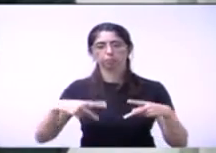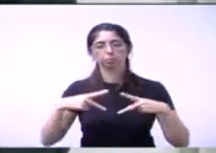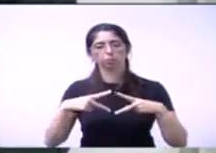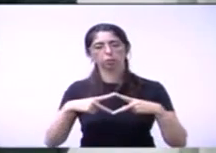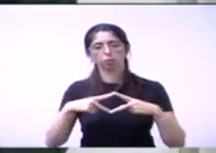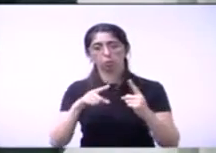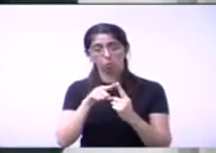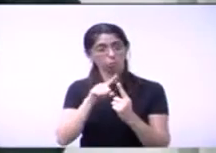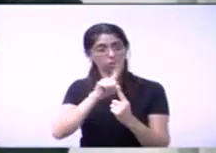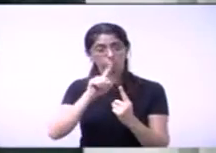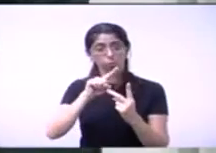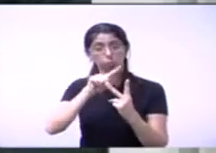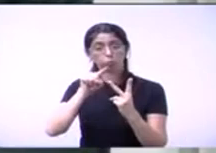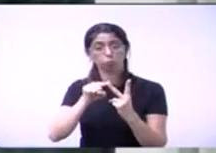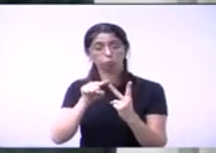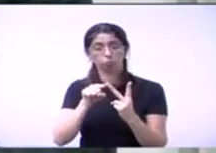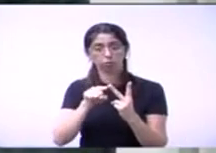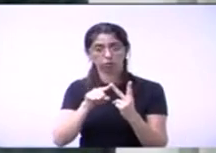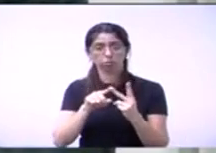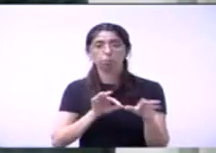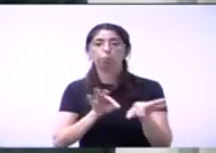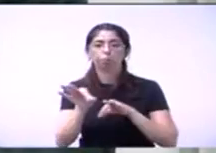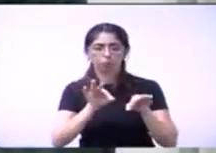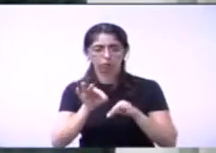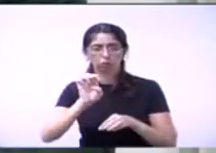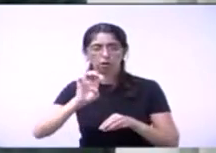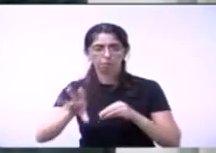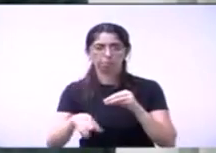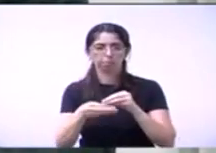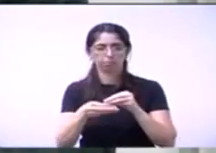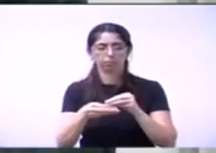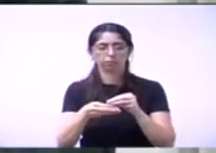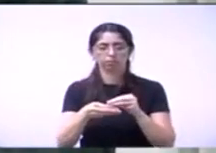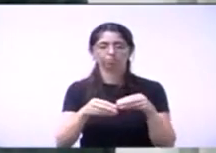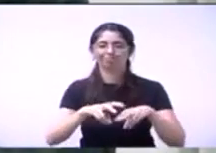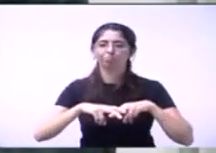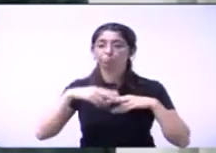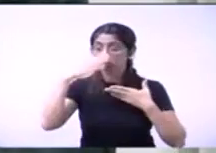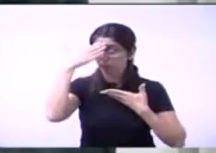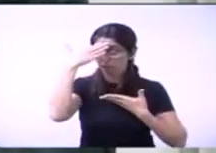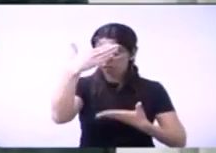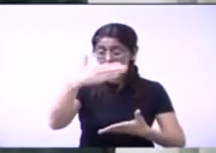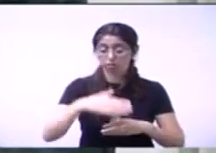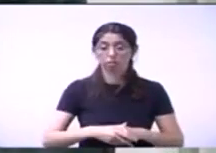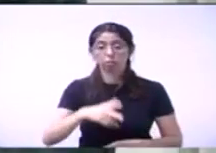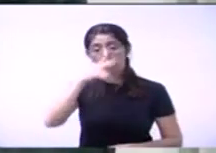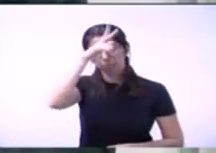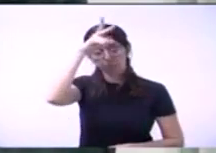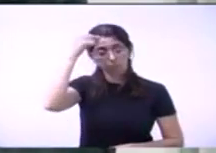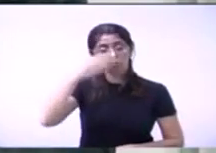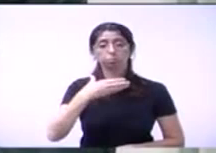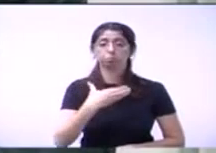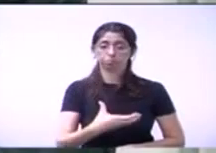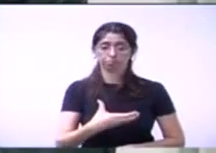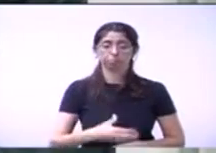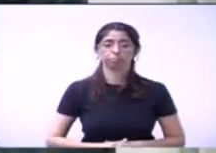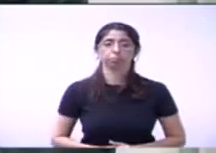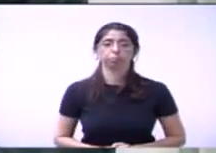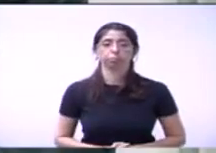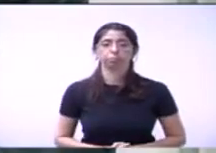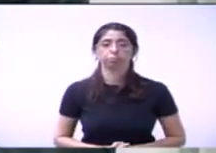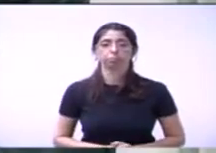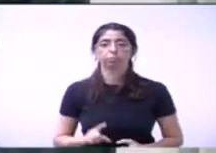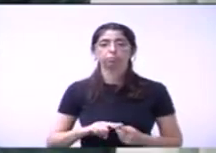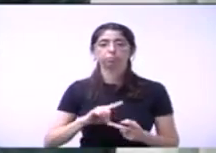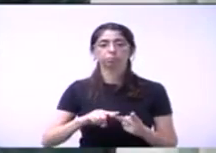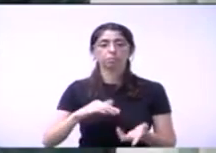emendas, que eu já aproveito e agradeço aqui a prefeito José Pavan Júnior, agradeço